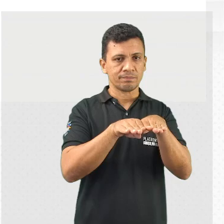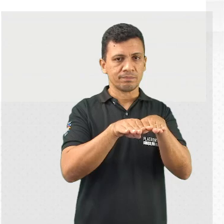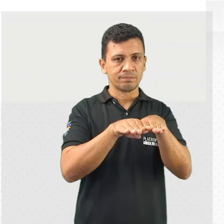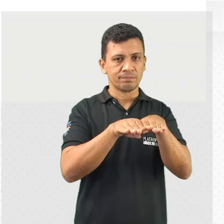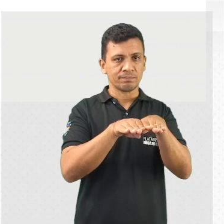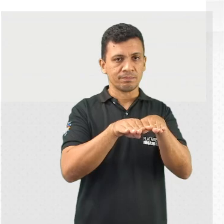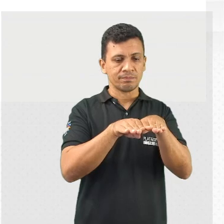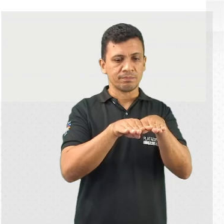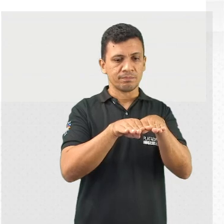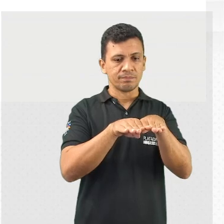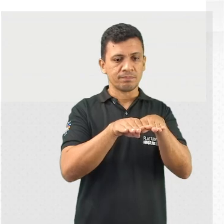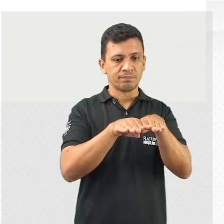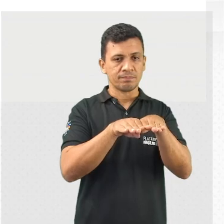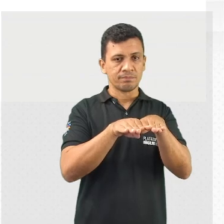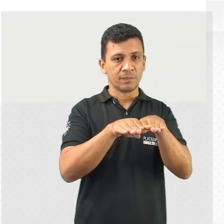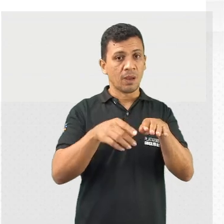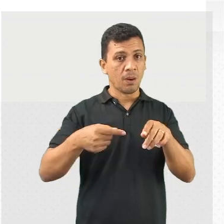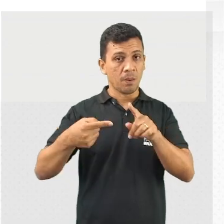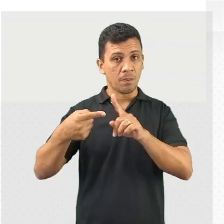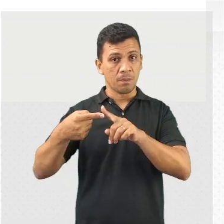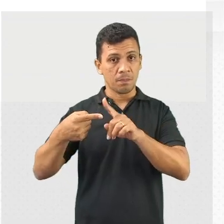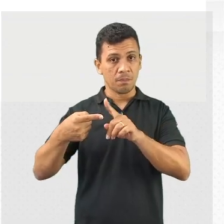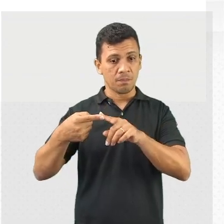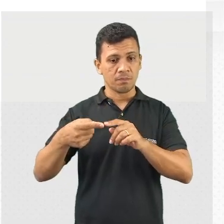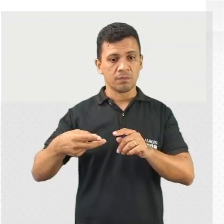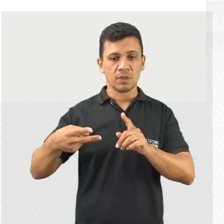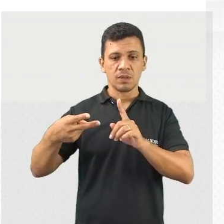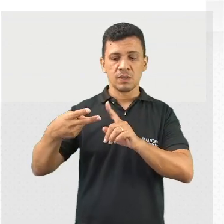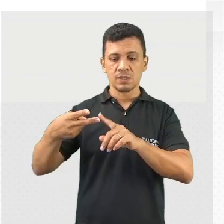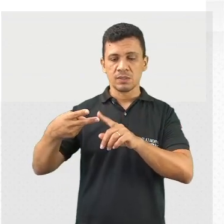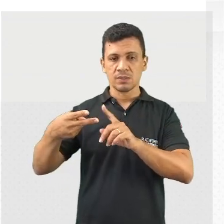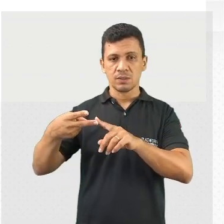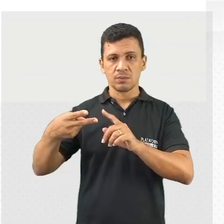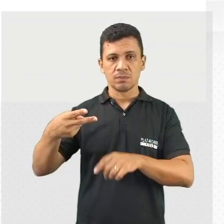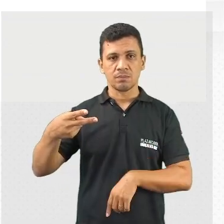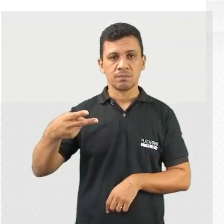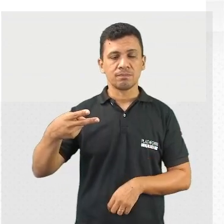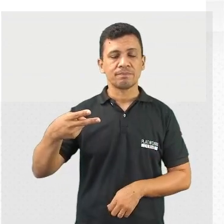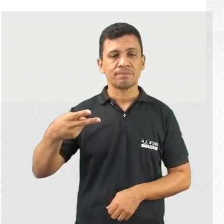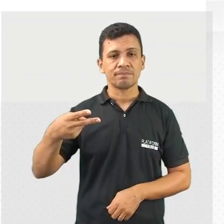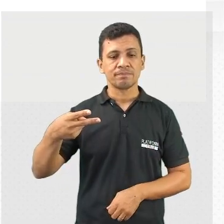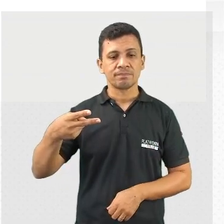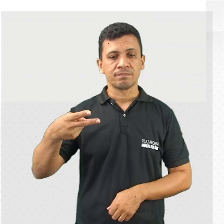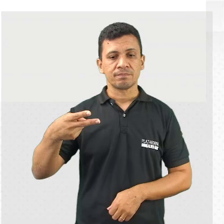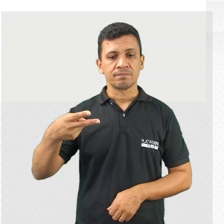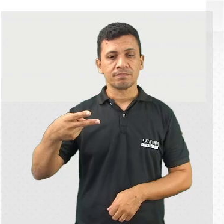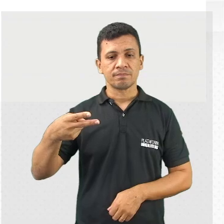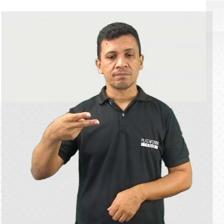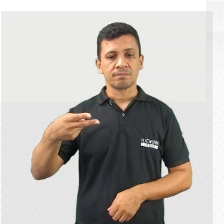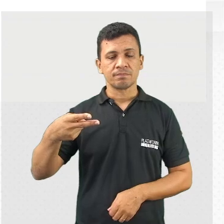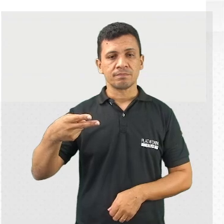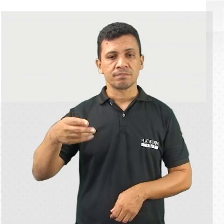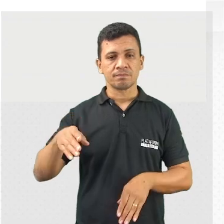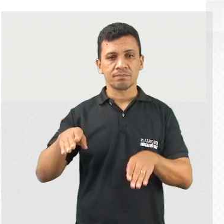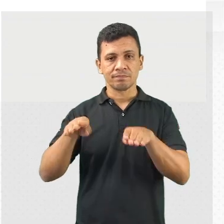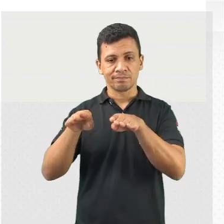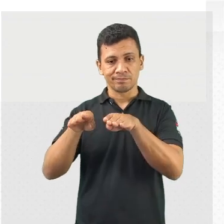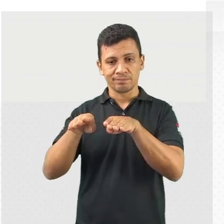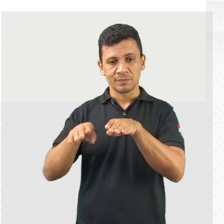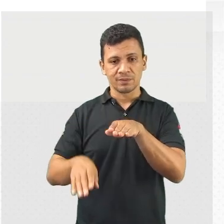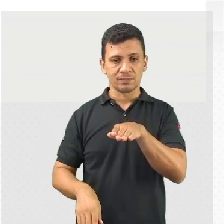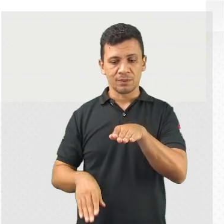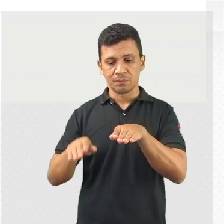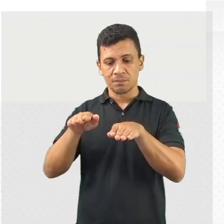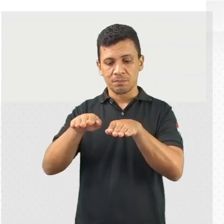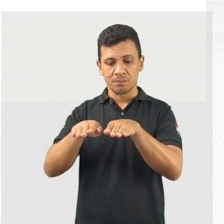convergente. Primeiro movimento. Segundo movimento, ó, placa, ó, ficou um pouquinho